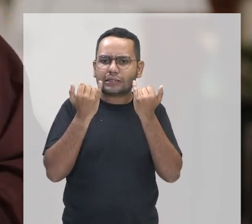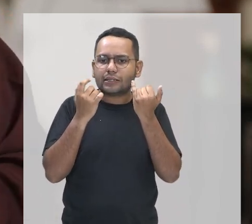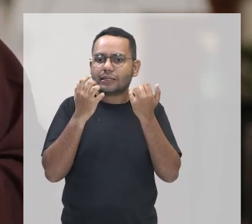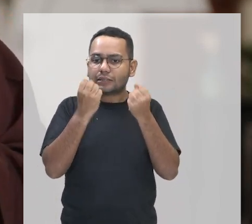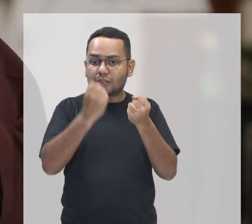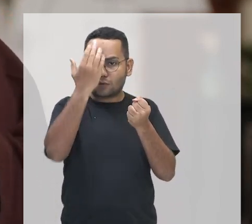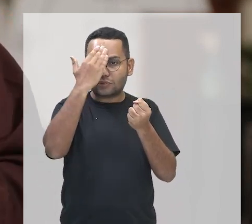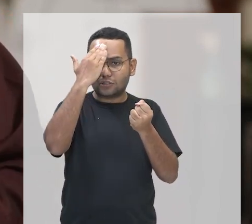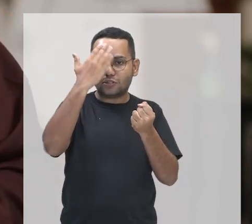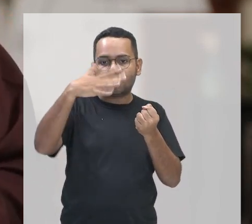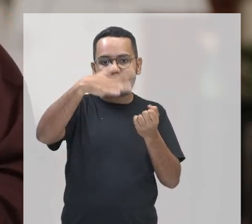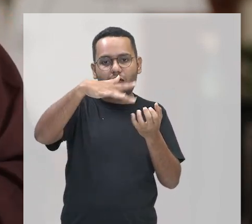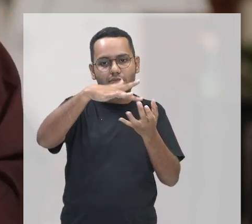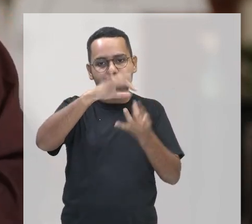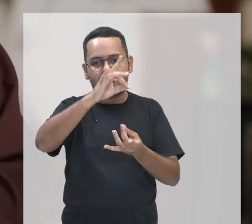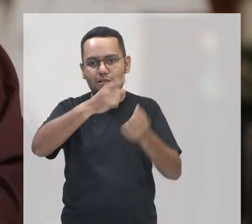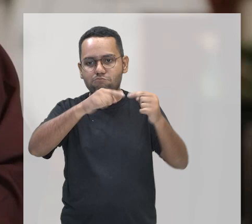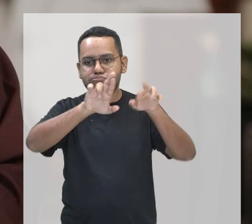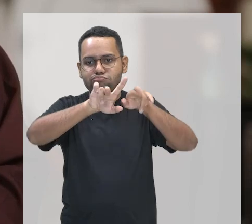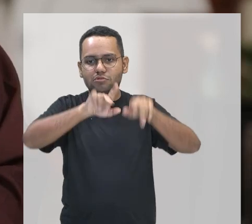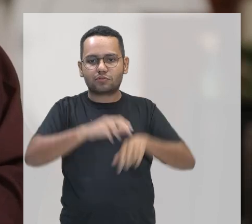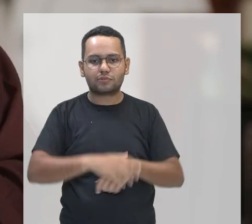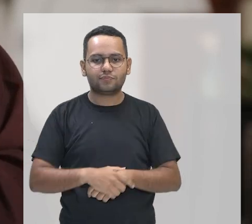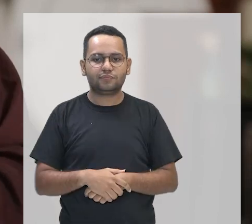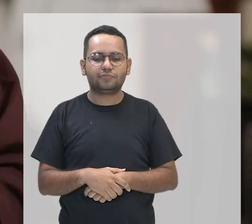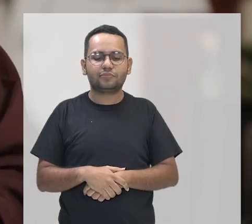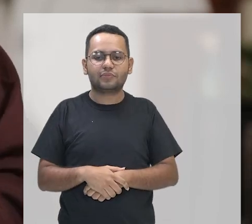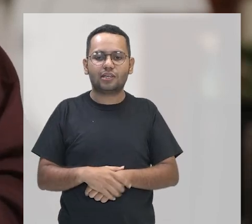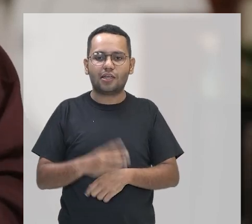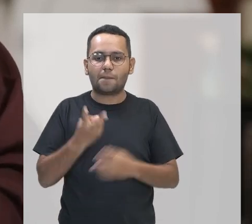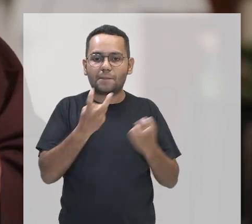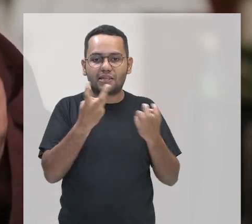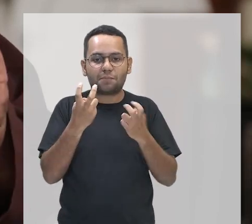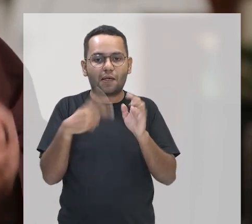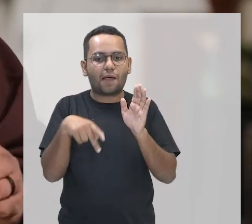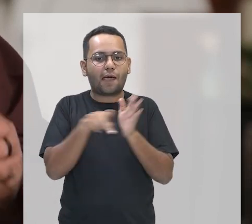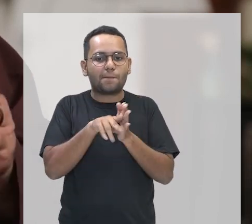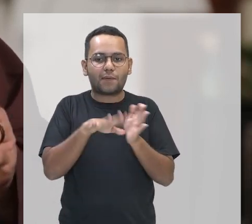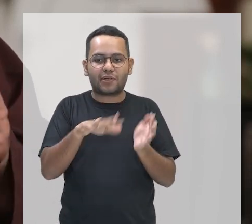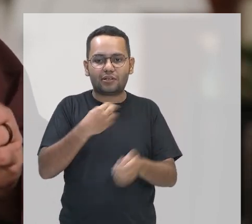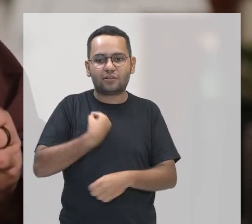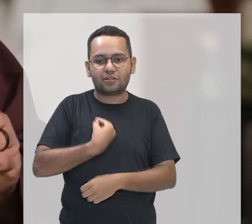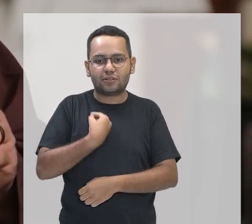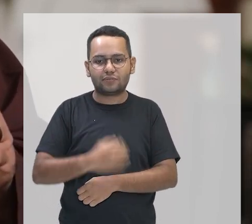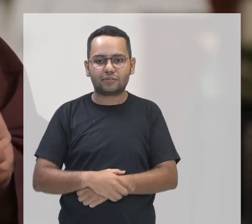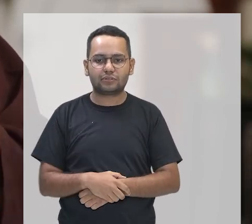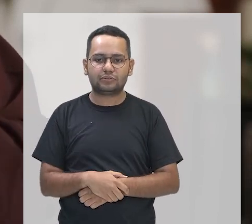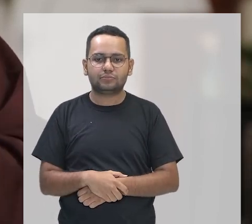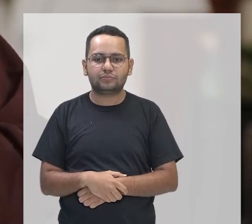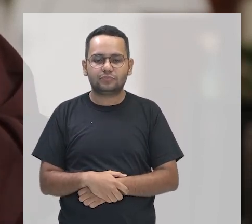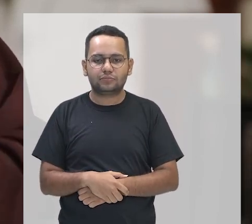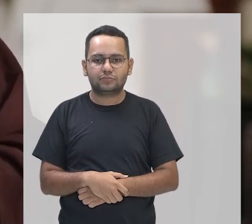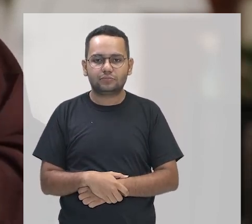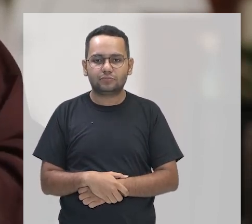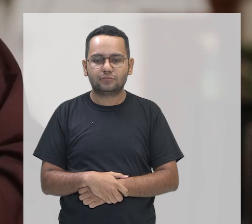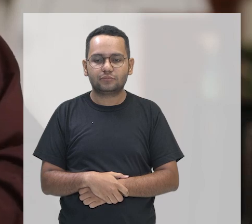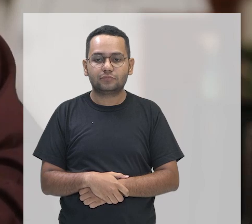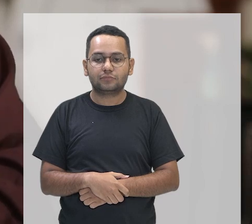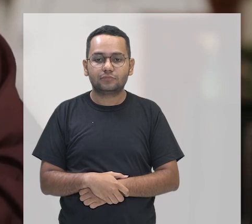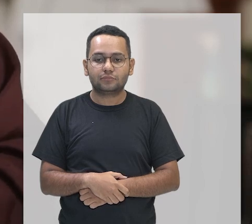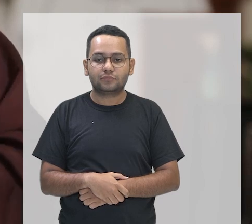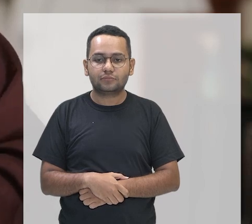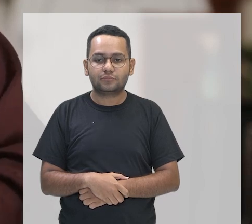sobrenatural e a gente se dá conta desta realidade na nossa vida. Sobretudo naquele